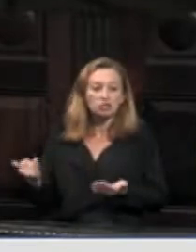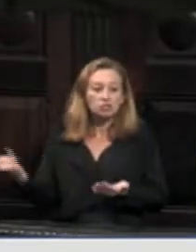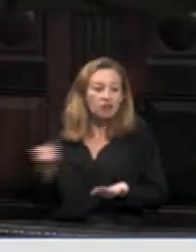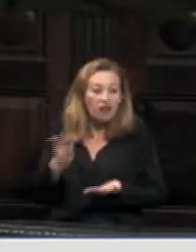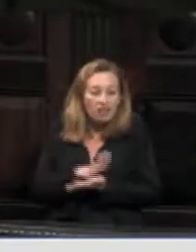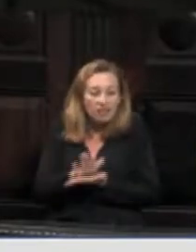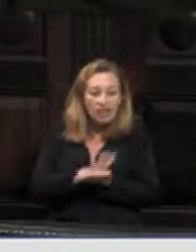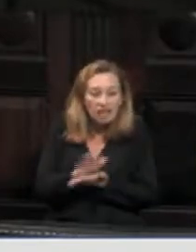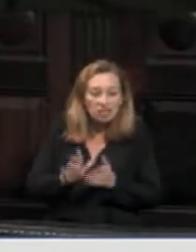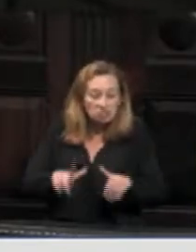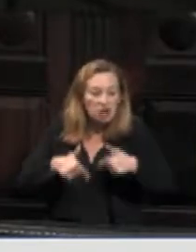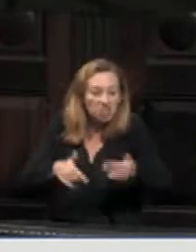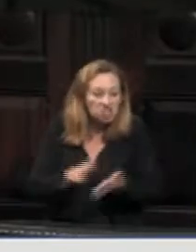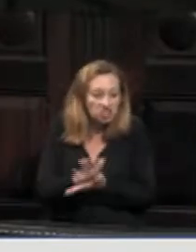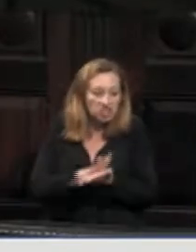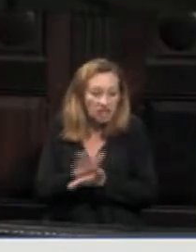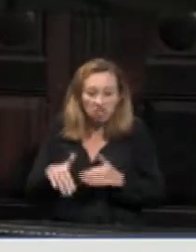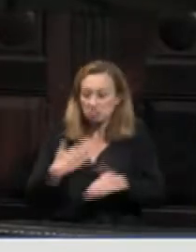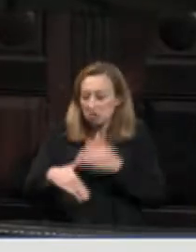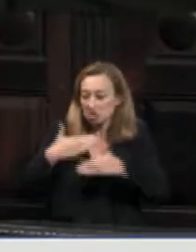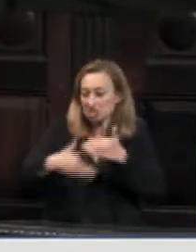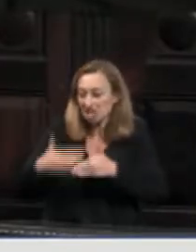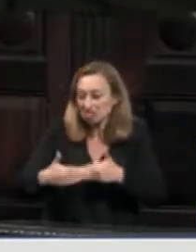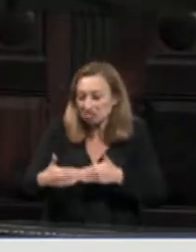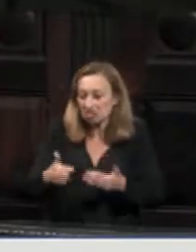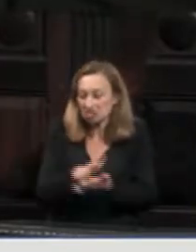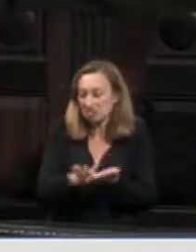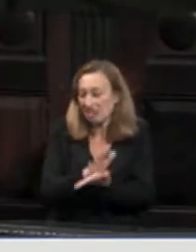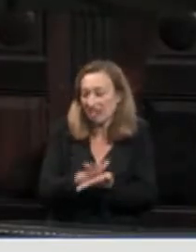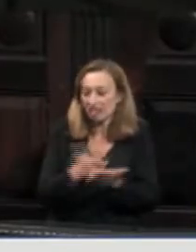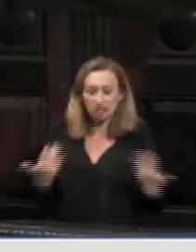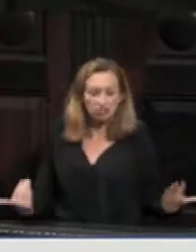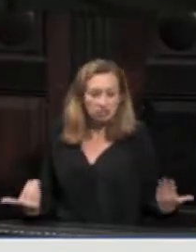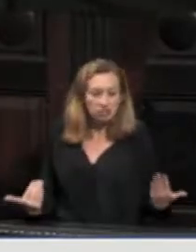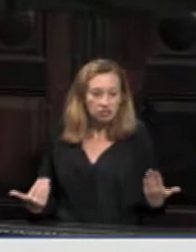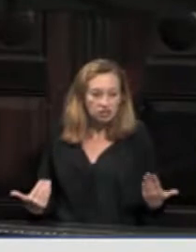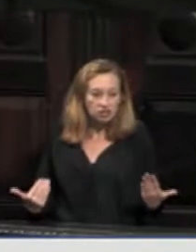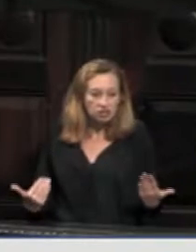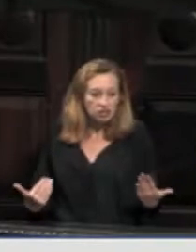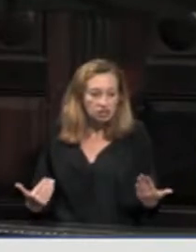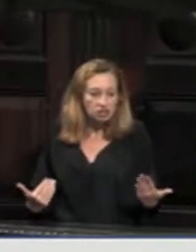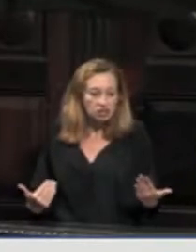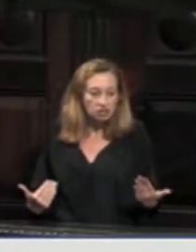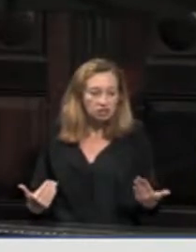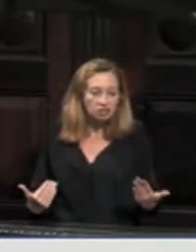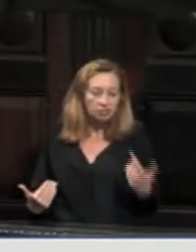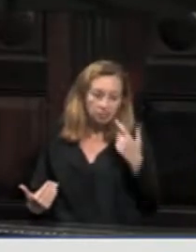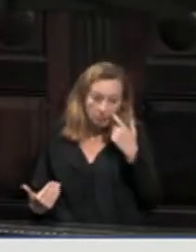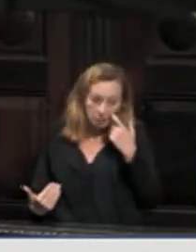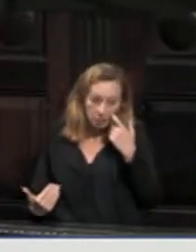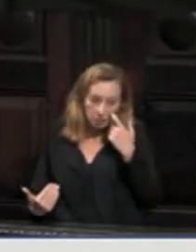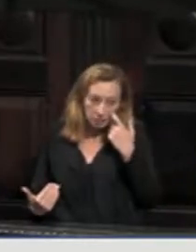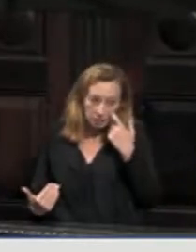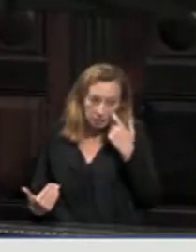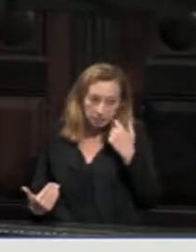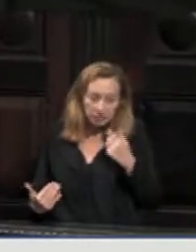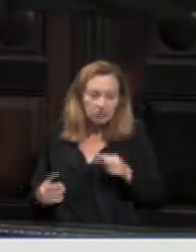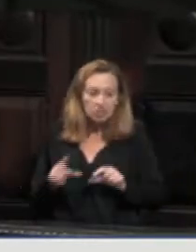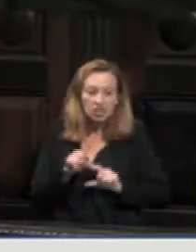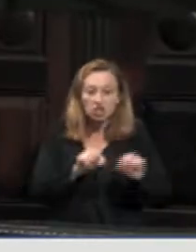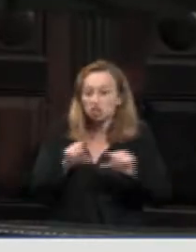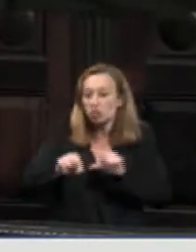está fazendo um processo de afogadilho, é verdade sim, está fazendo um processo de afogadilho para a escolha